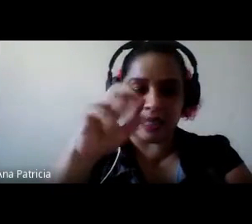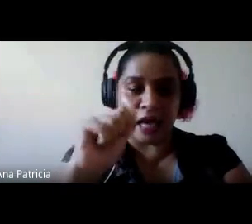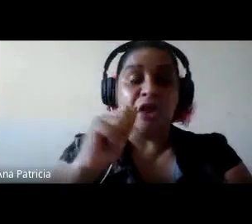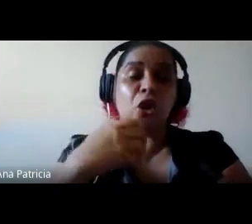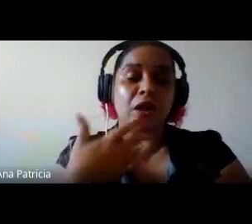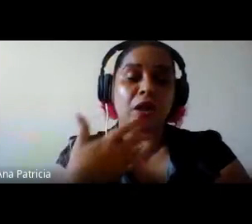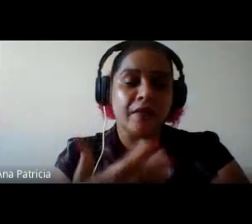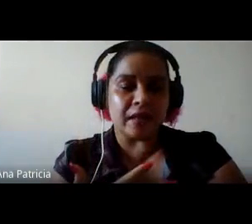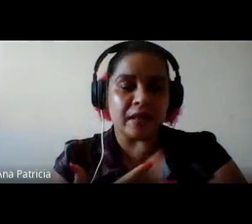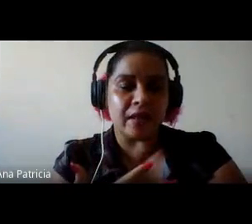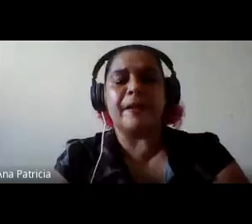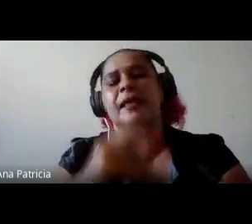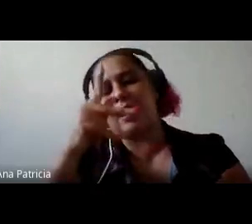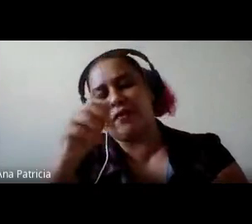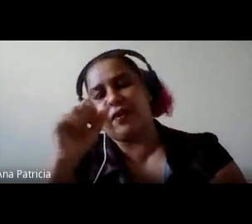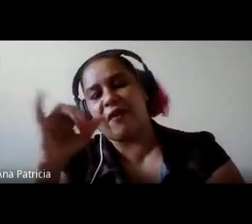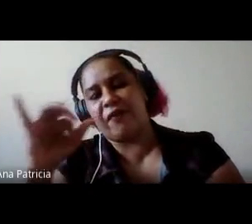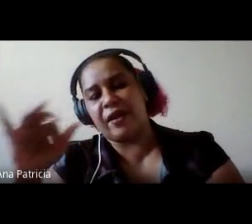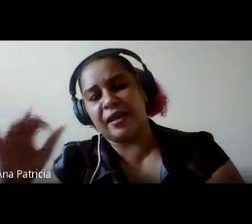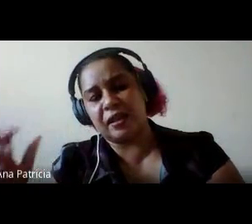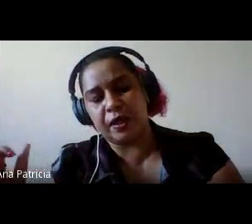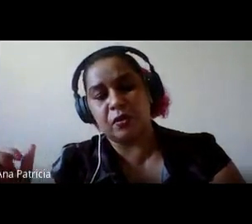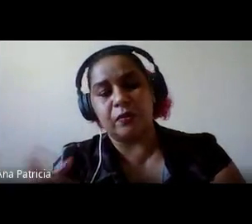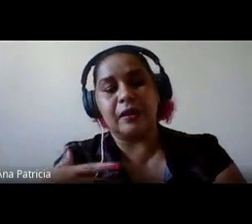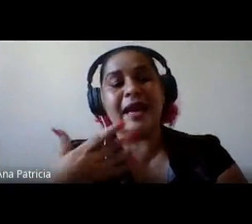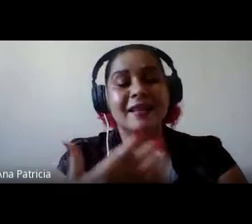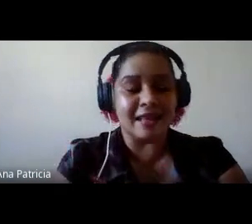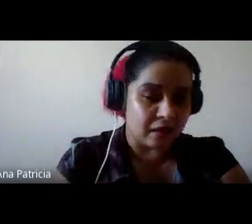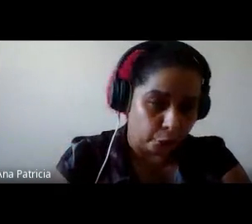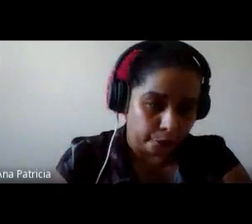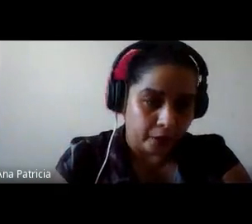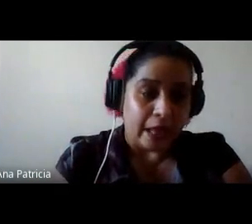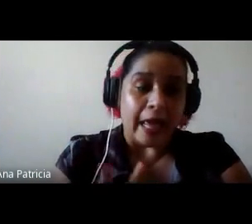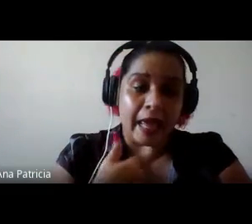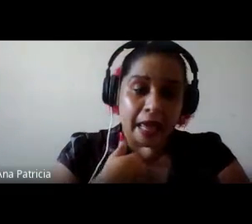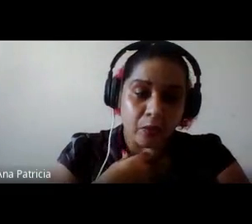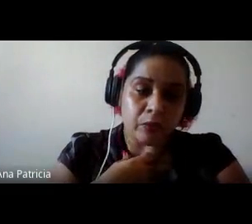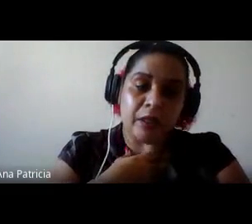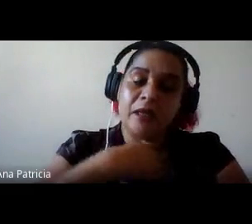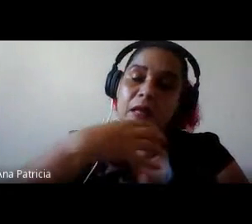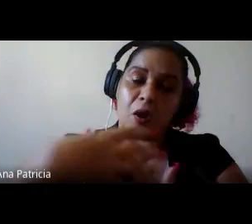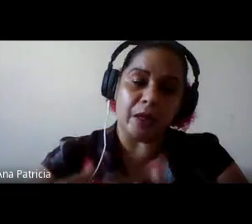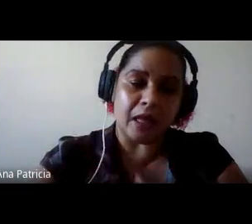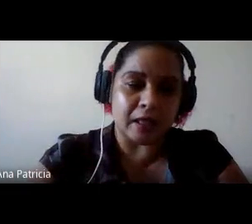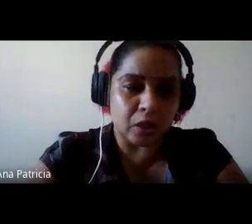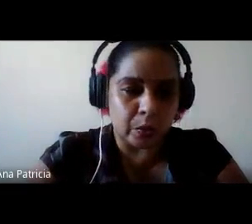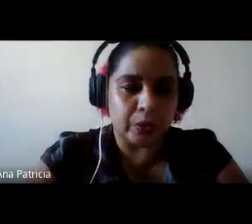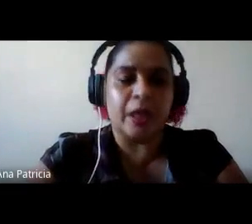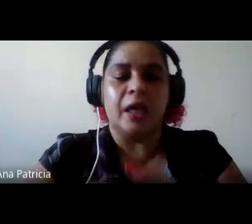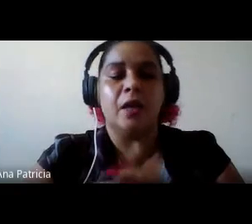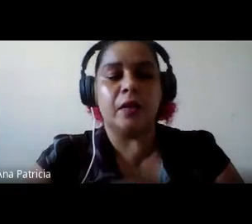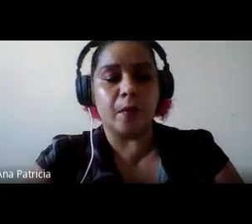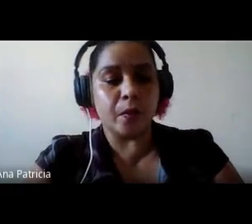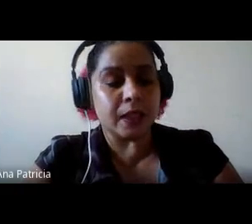Patrícia. Toda vez que eu for me apresentar, eu tenho que ficar fazendo isso, é cansativo. Eu, dentro da comunidade